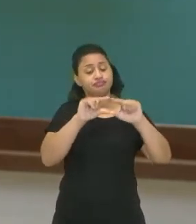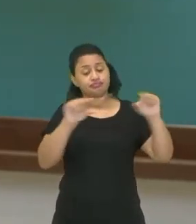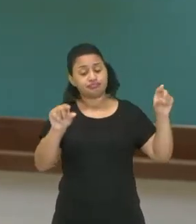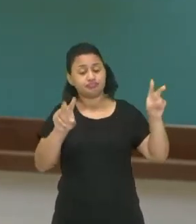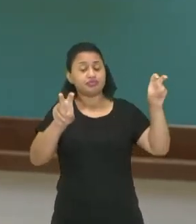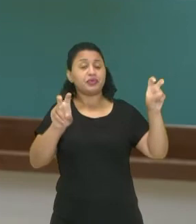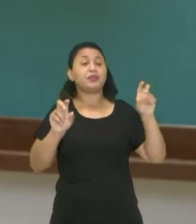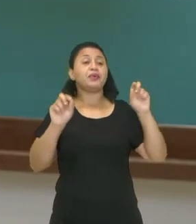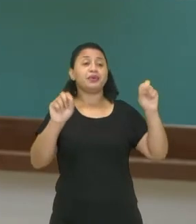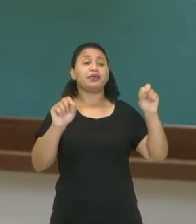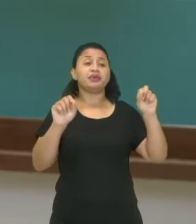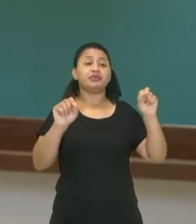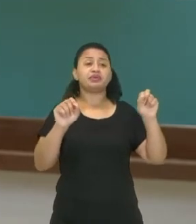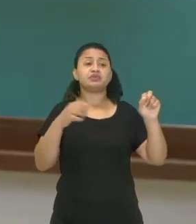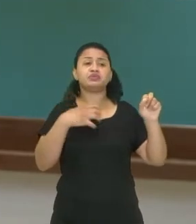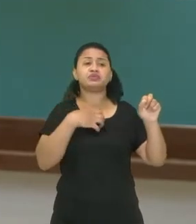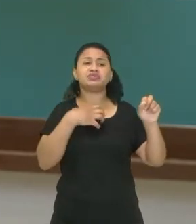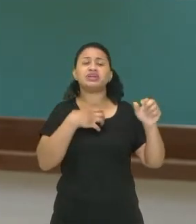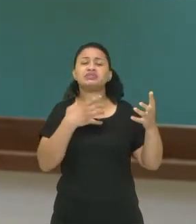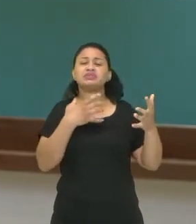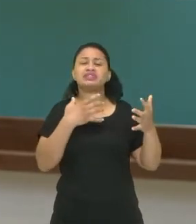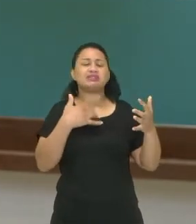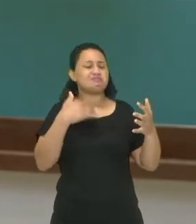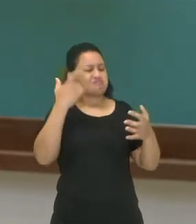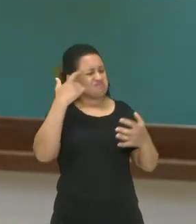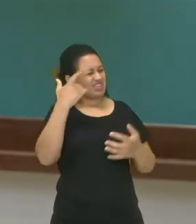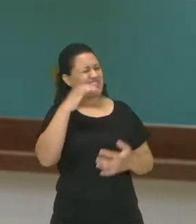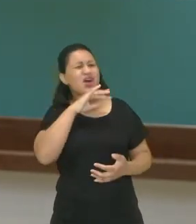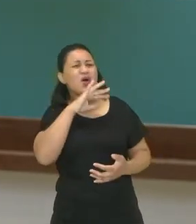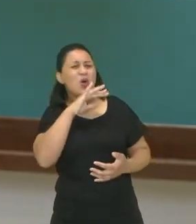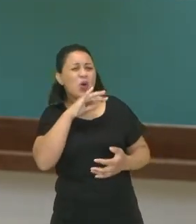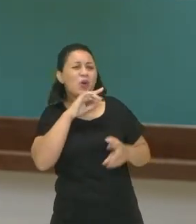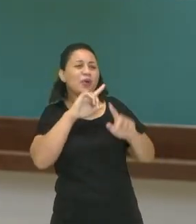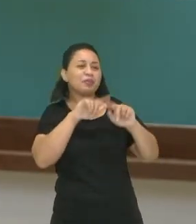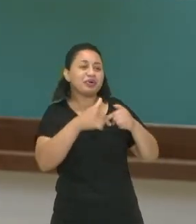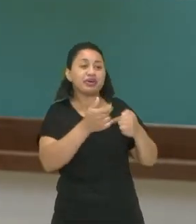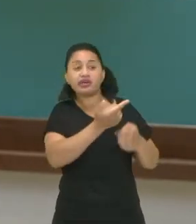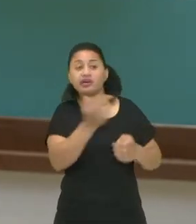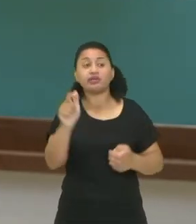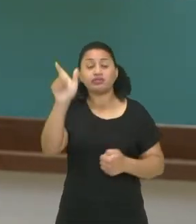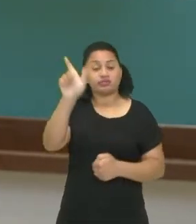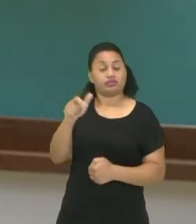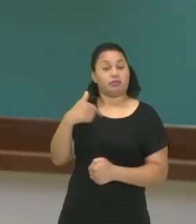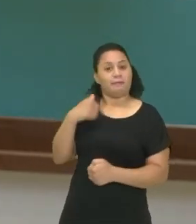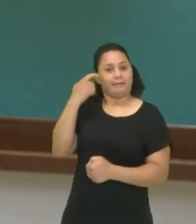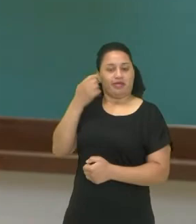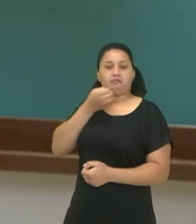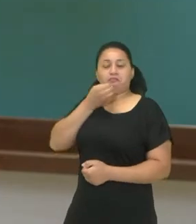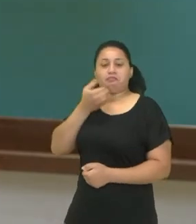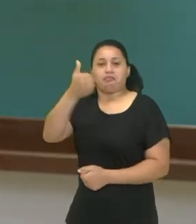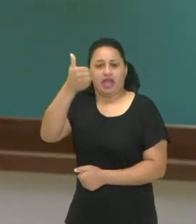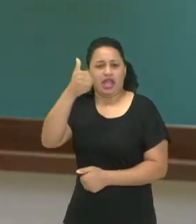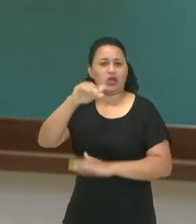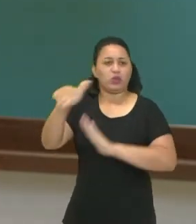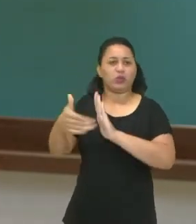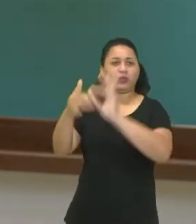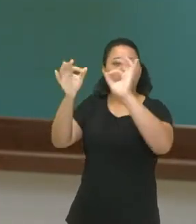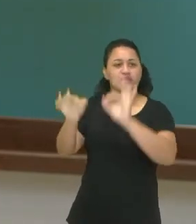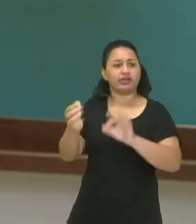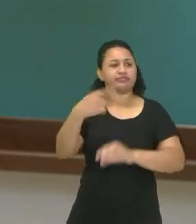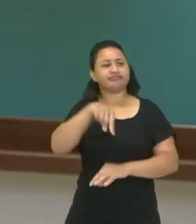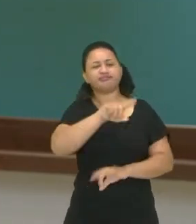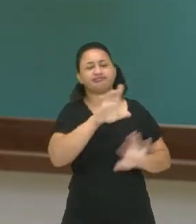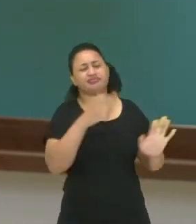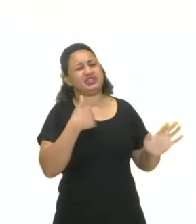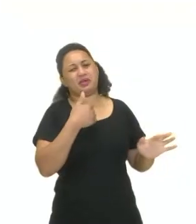quê? O tom de pessimismo diante do grande otimismo do eu lírico, né? Coloquei aqui na ecografia até